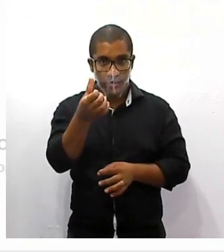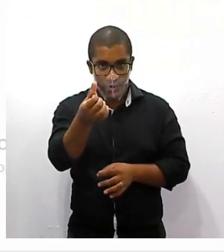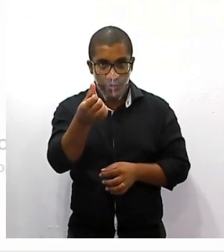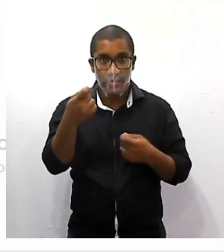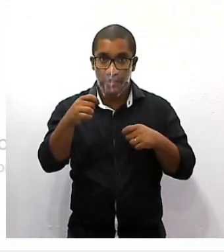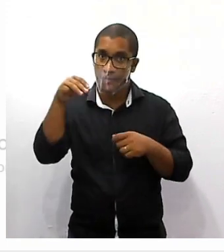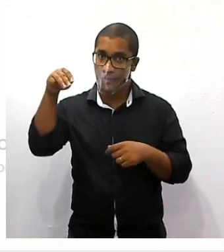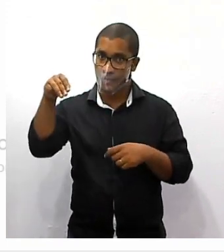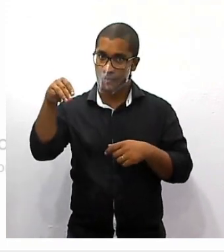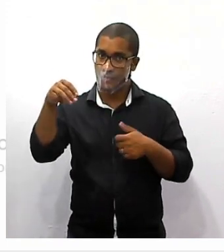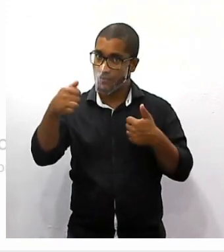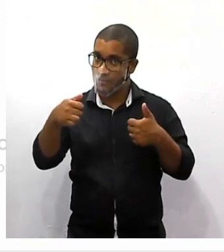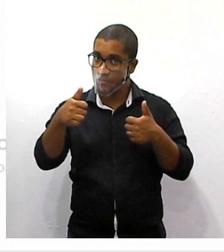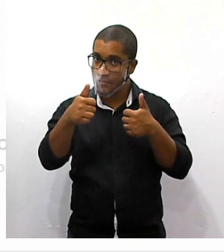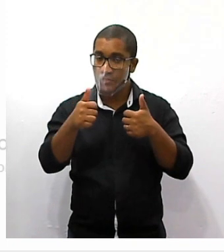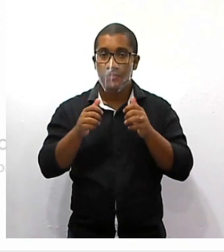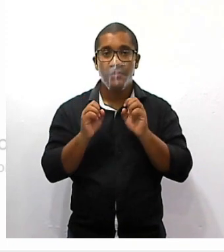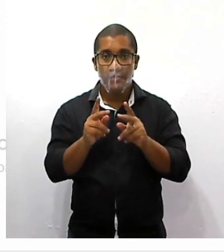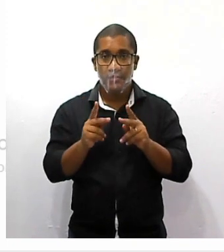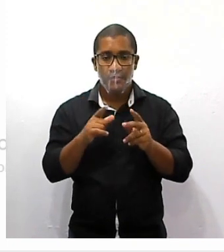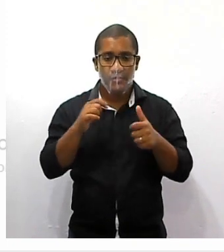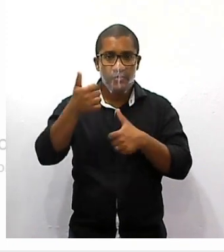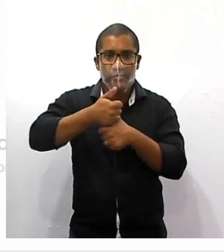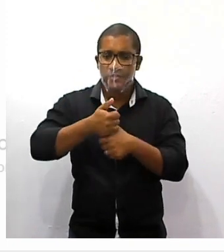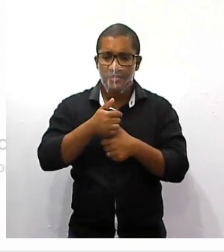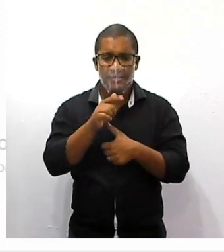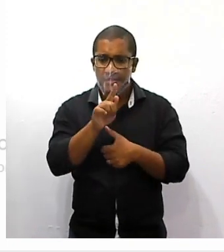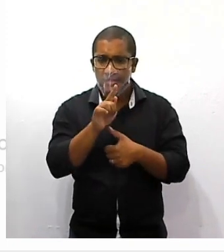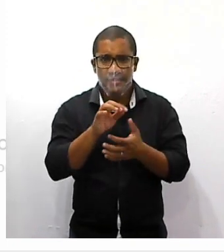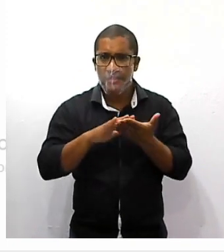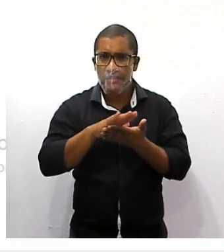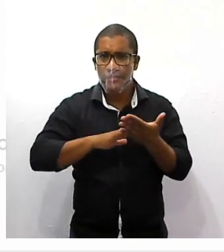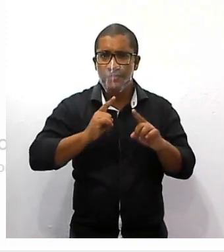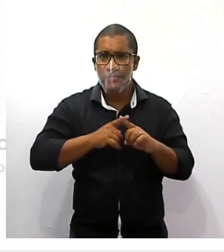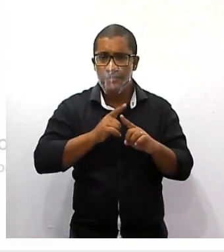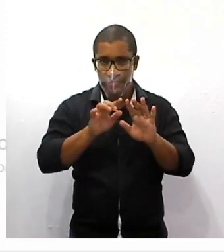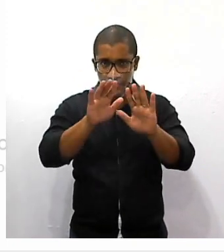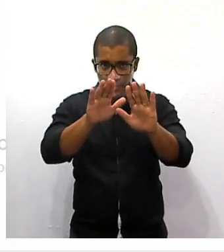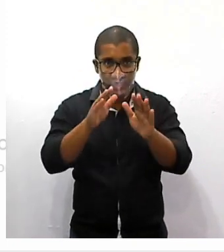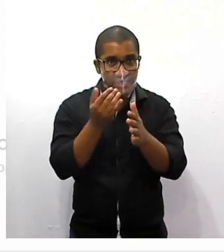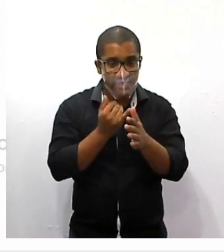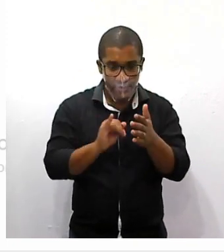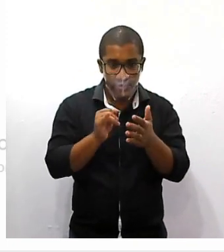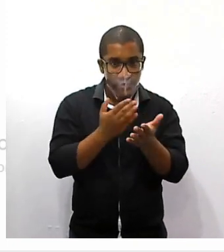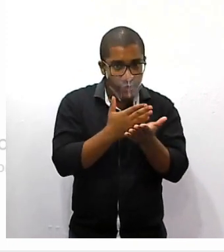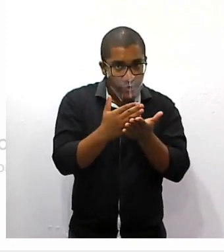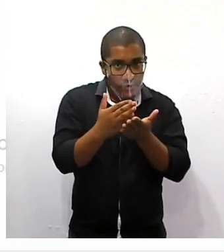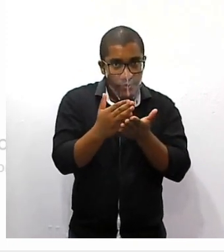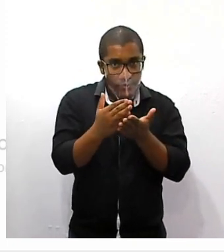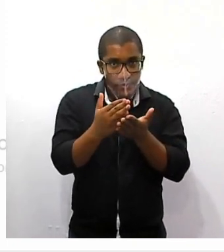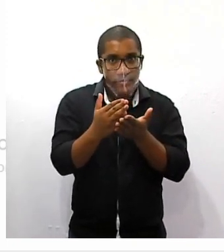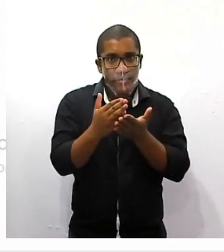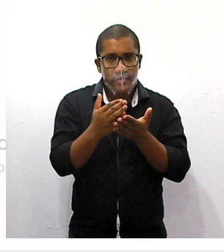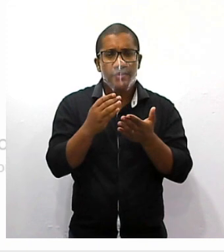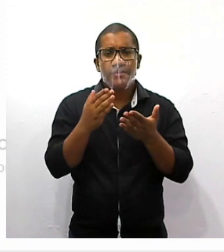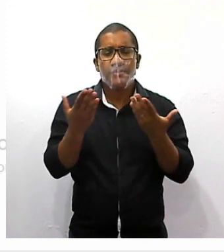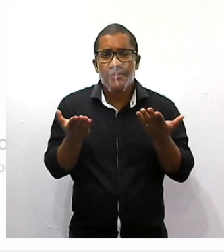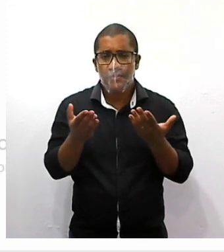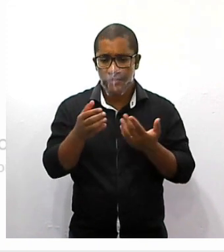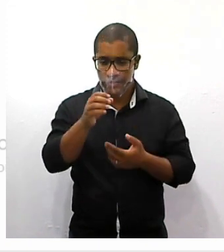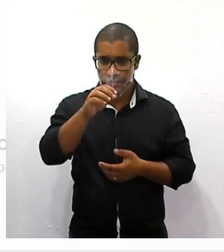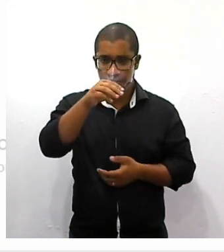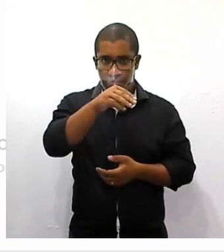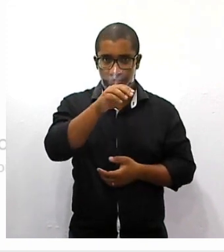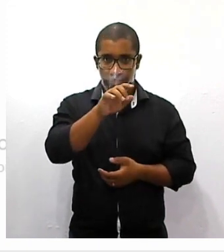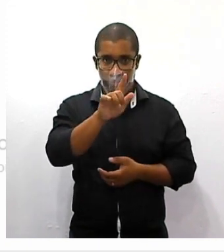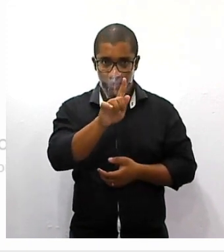você não substitui a gravidade? Tem calma que você vai entender. Então, toda a energia que ele tem no início do problema é mg0,6. Toda vez que